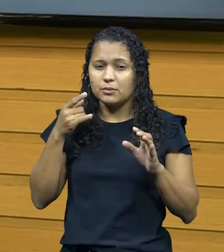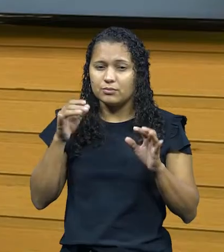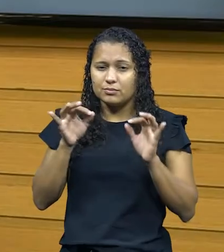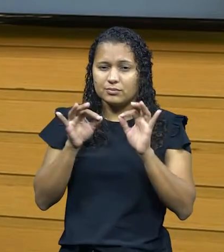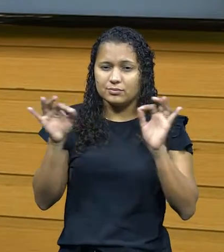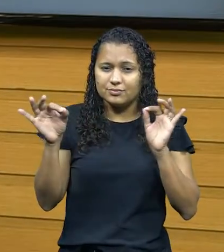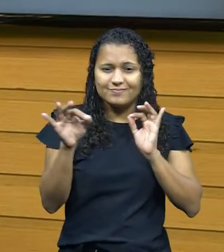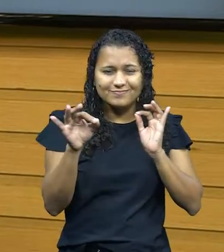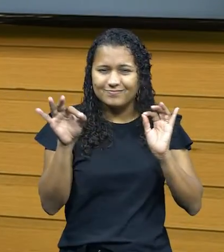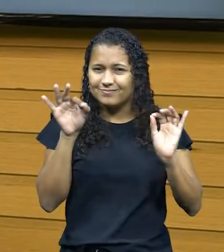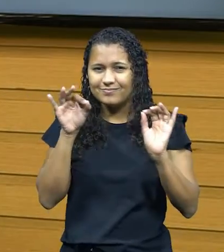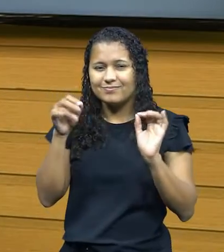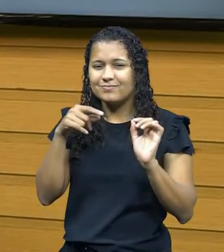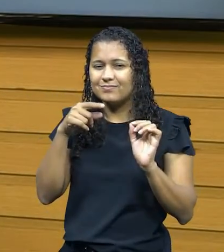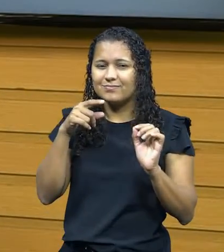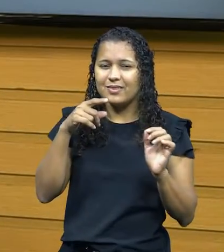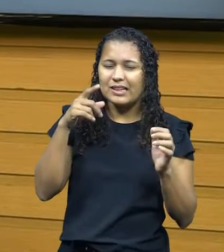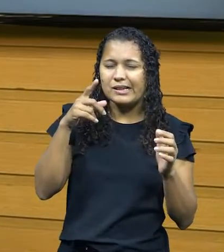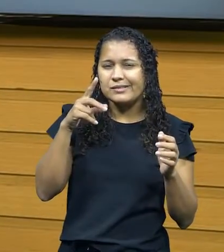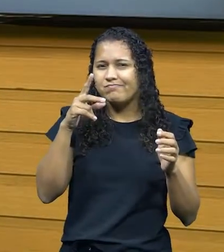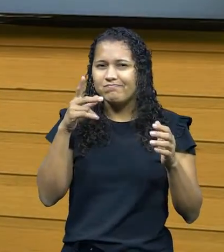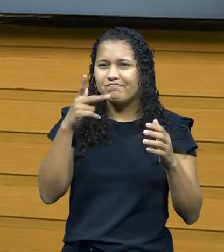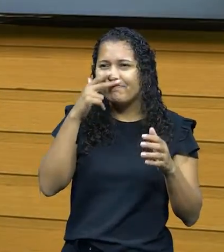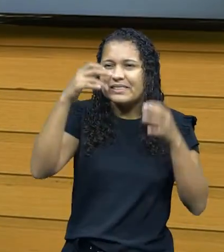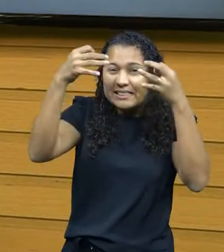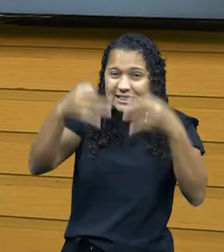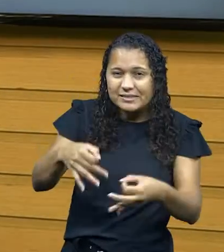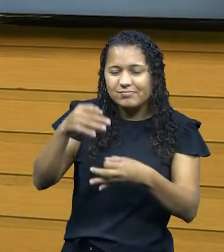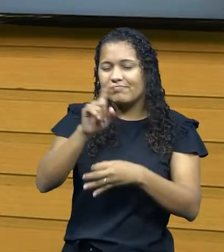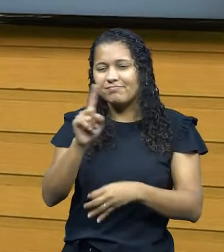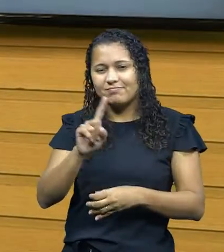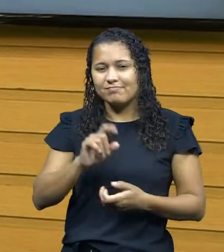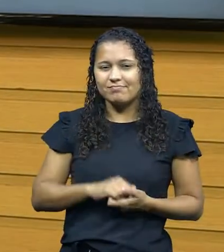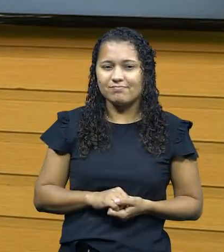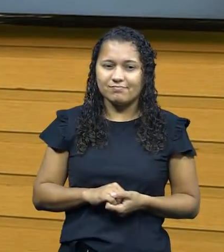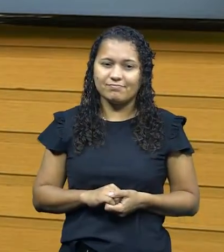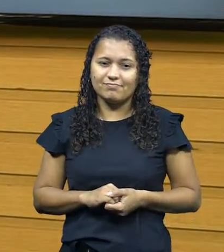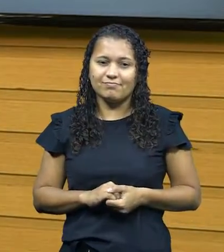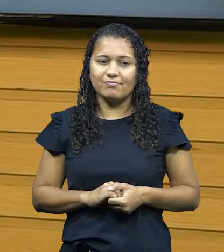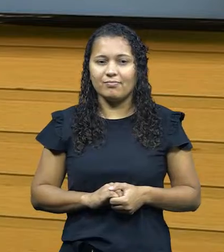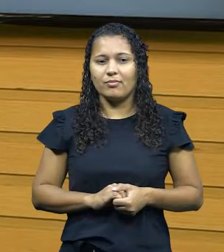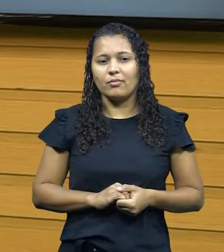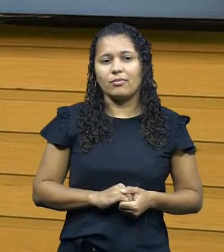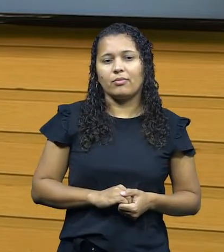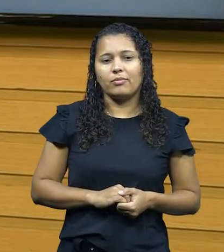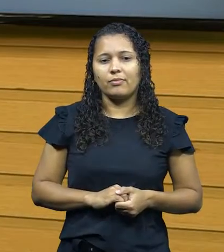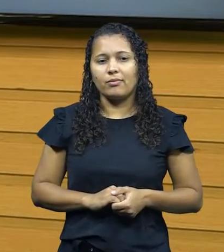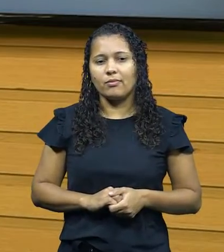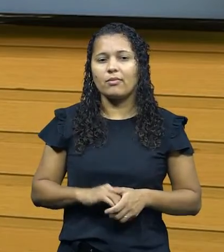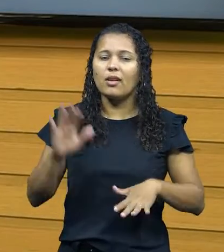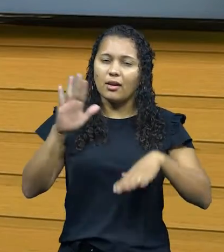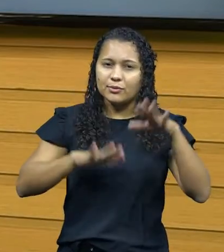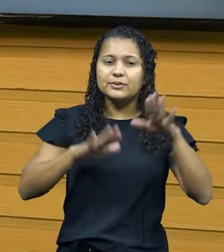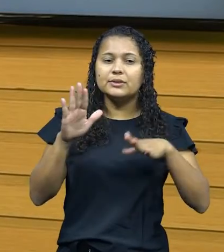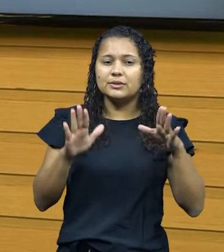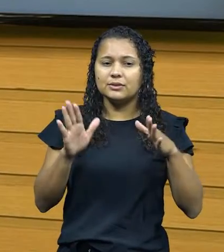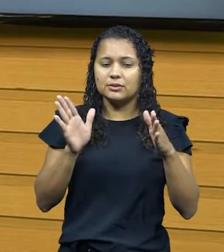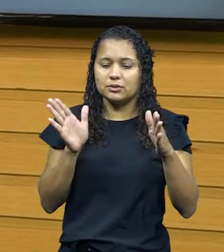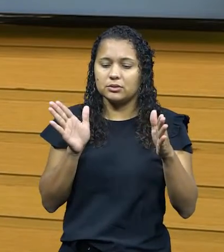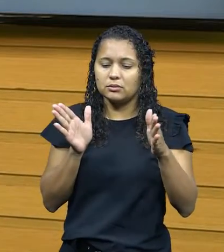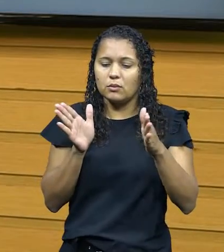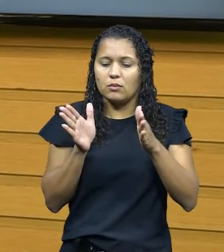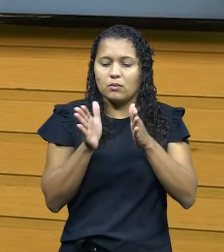a gente já não consegue garantir, a gente não consegue ter a certeza dela. Ela, na maioria das vezes, ela vai ser menor,